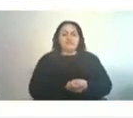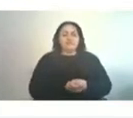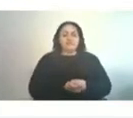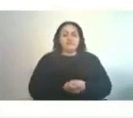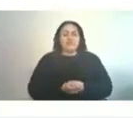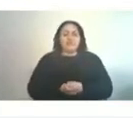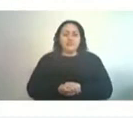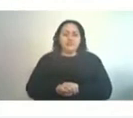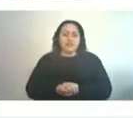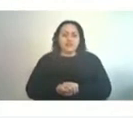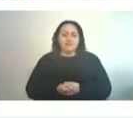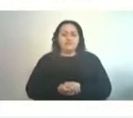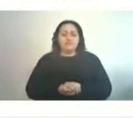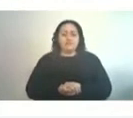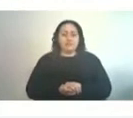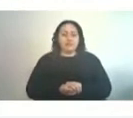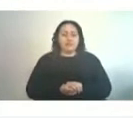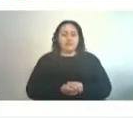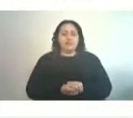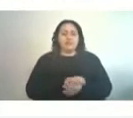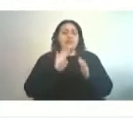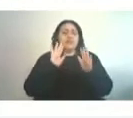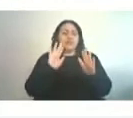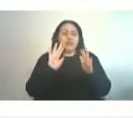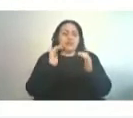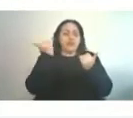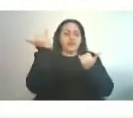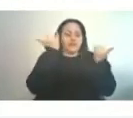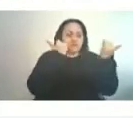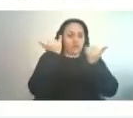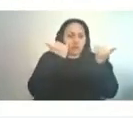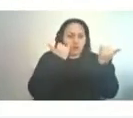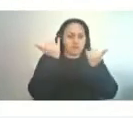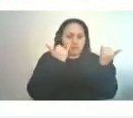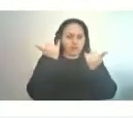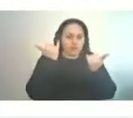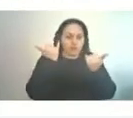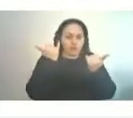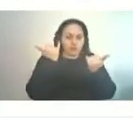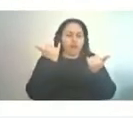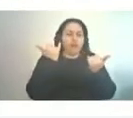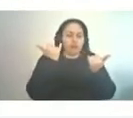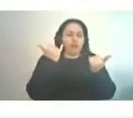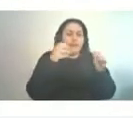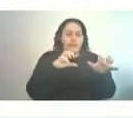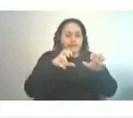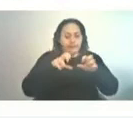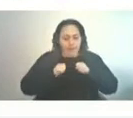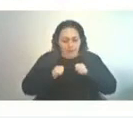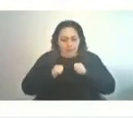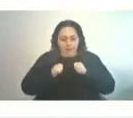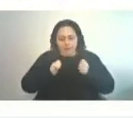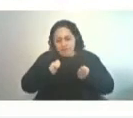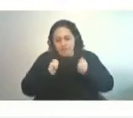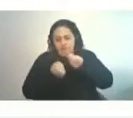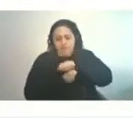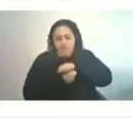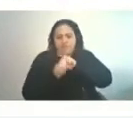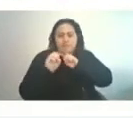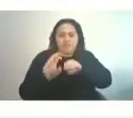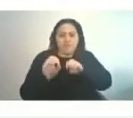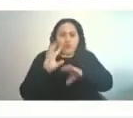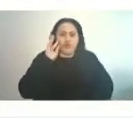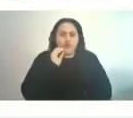para se transformar em conhecimento é que é o papel principal do professor, né? Que faz a ponte entre a